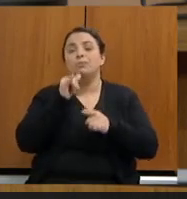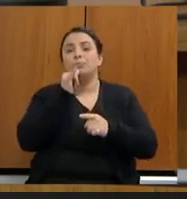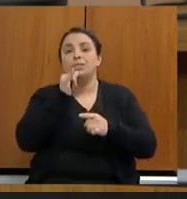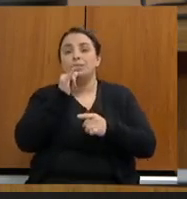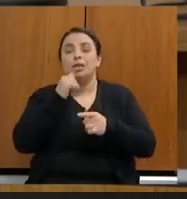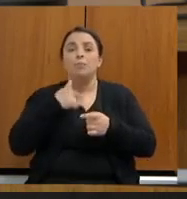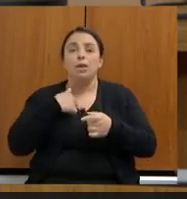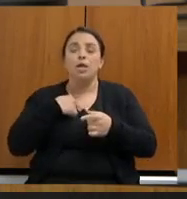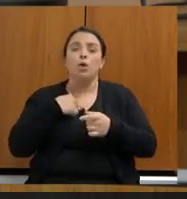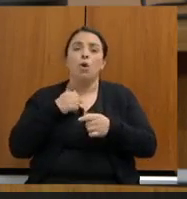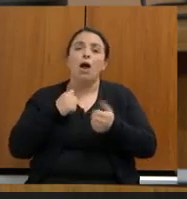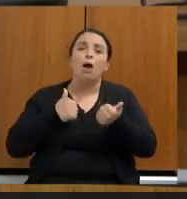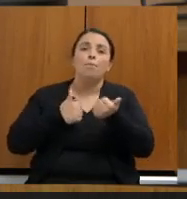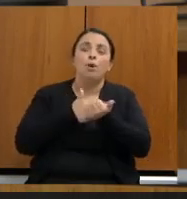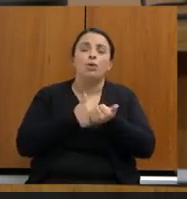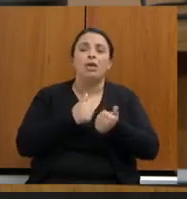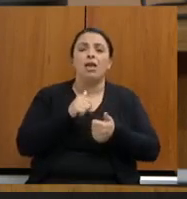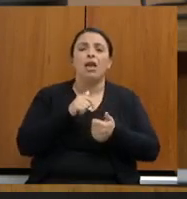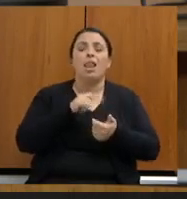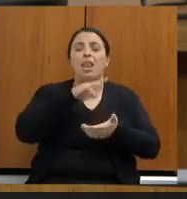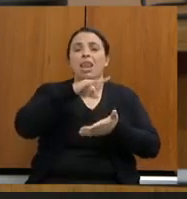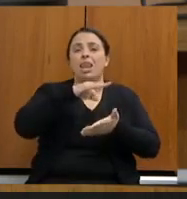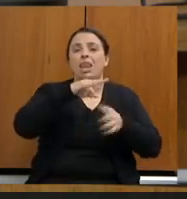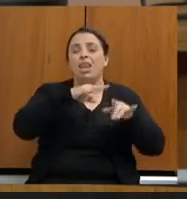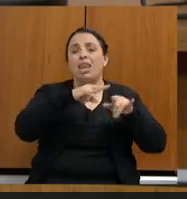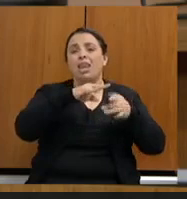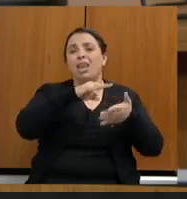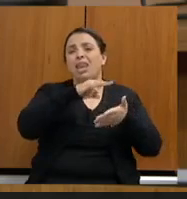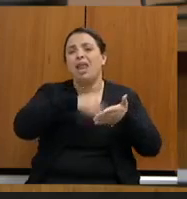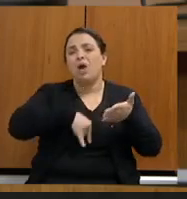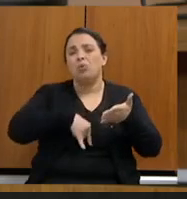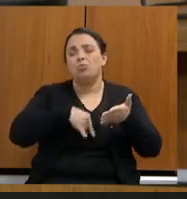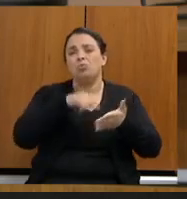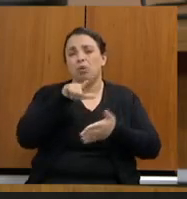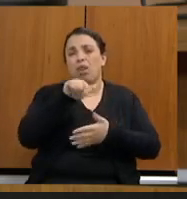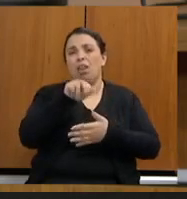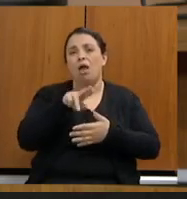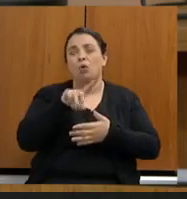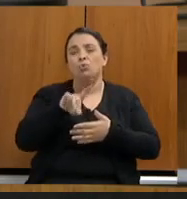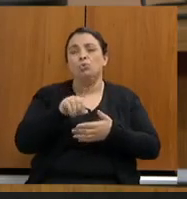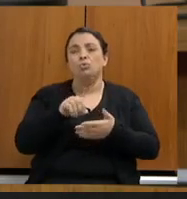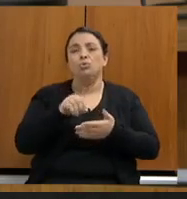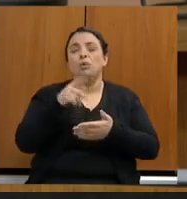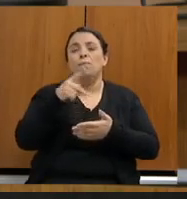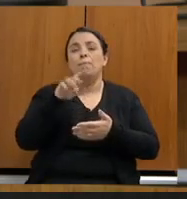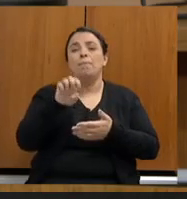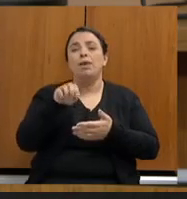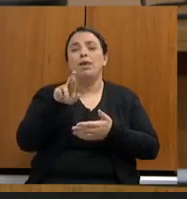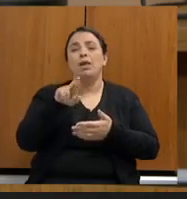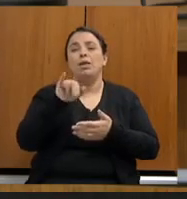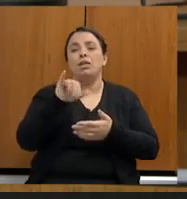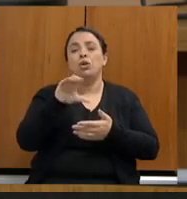de periculosidade todos os casos tem gente perguntando se a você conta maioridade penal se eu sou a favor de